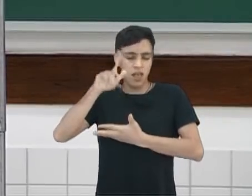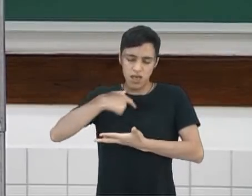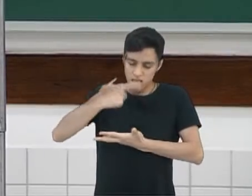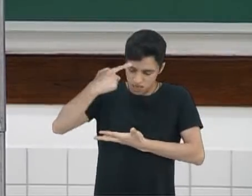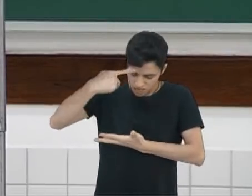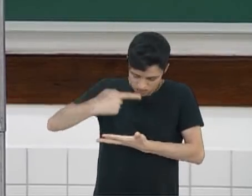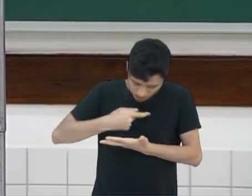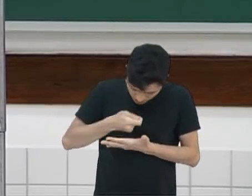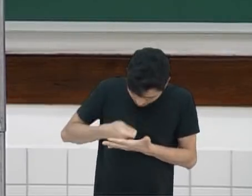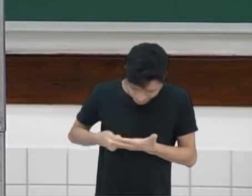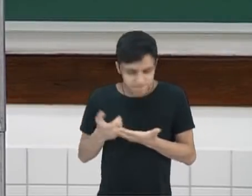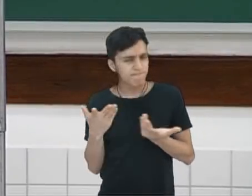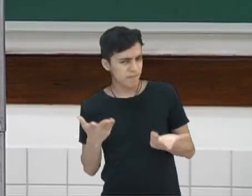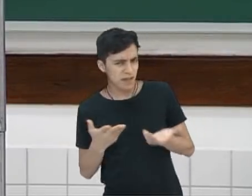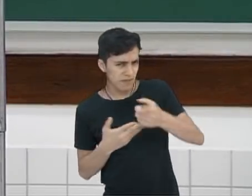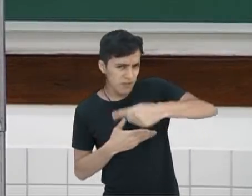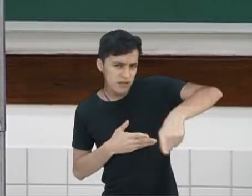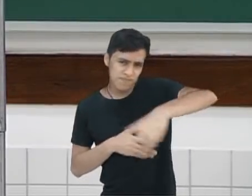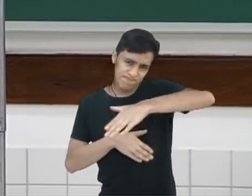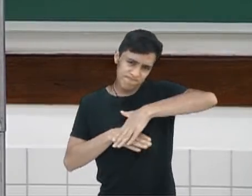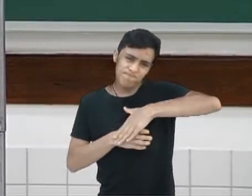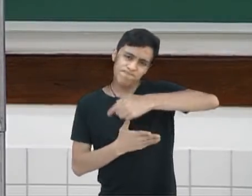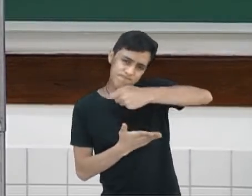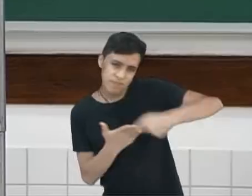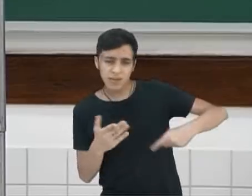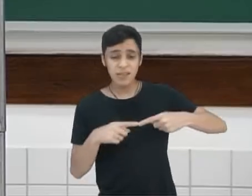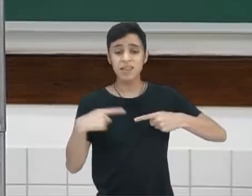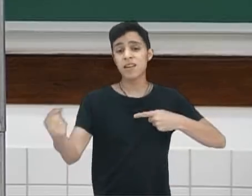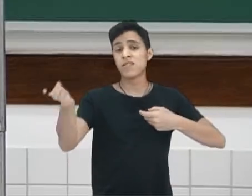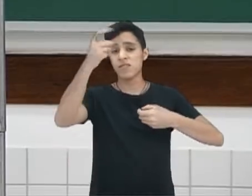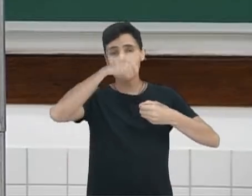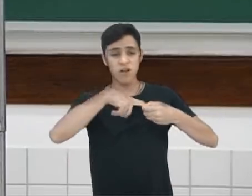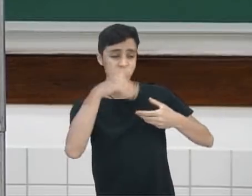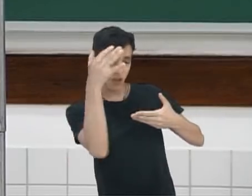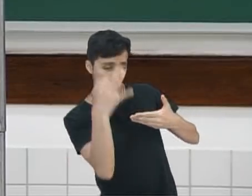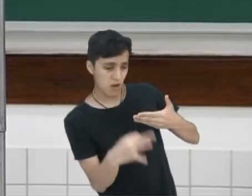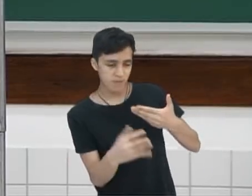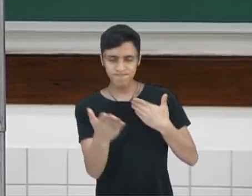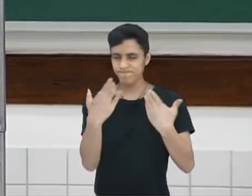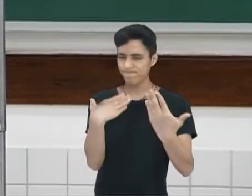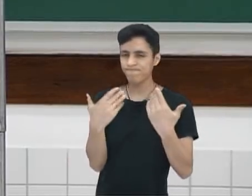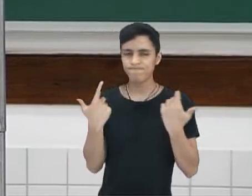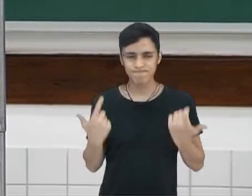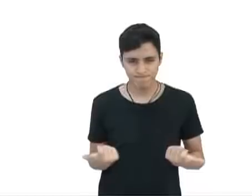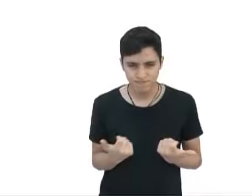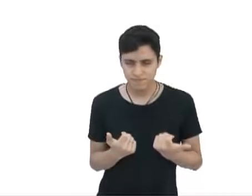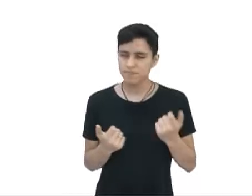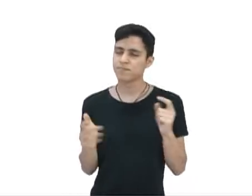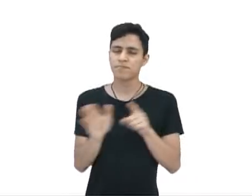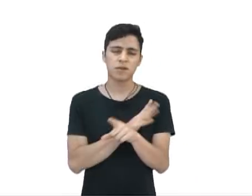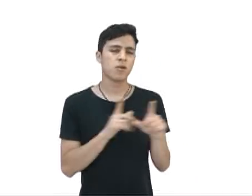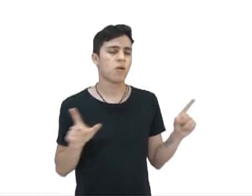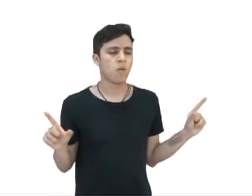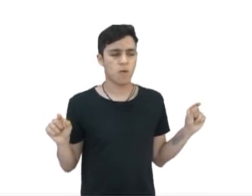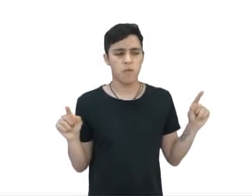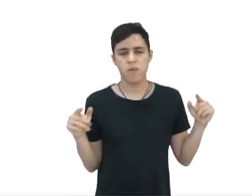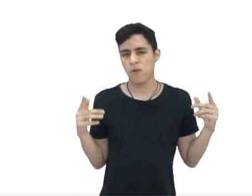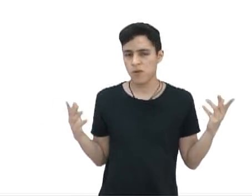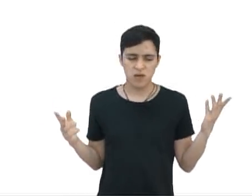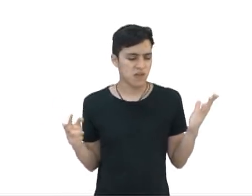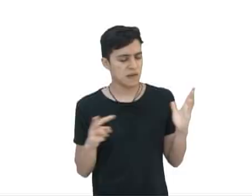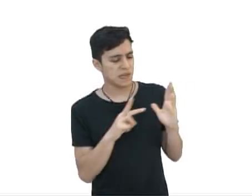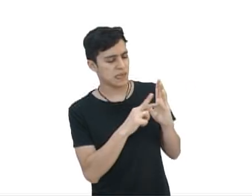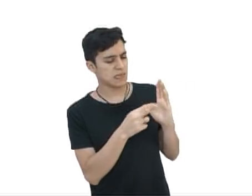de responder essa questão, e aí nós voltamos para corrigir, né, e debater sobre ela. Então a questão é a seguinte: o que define